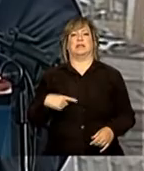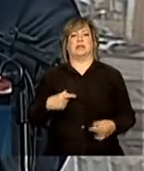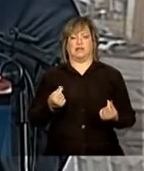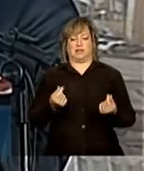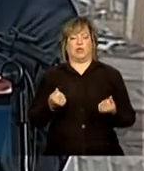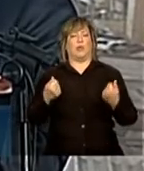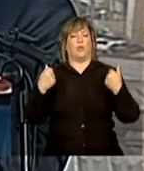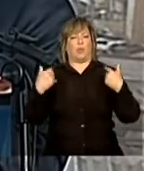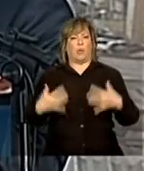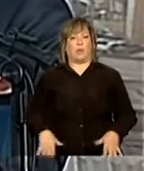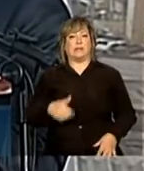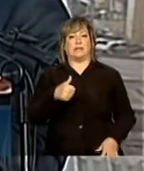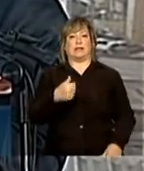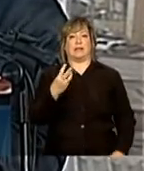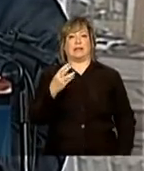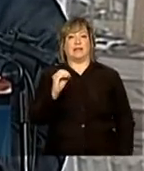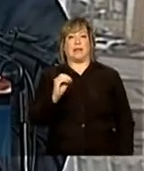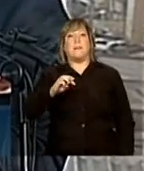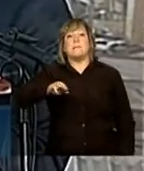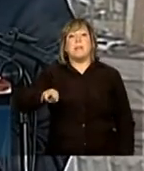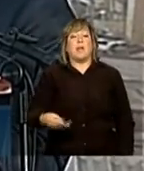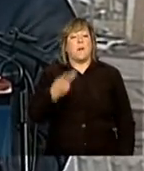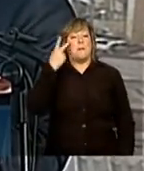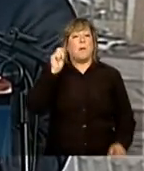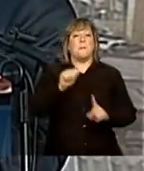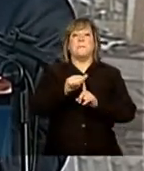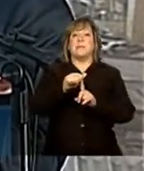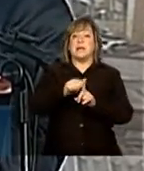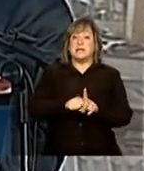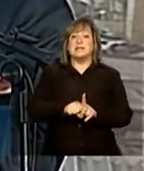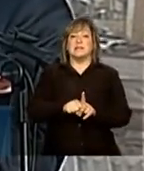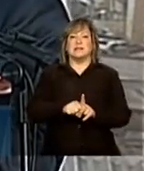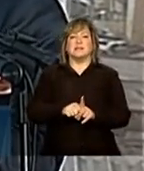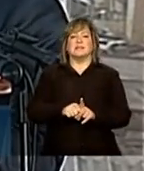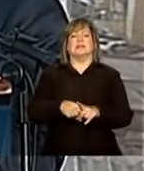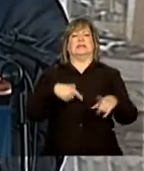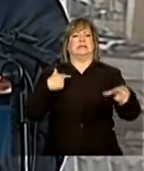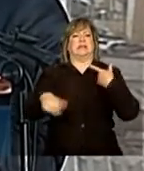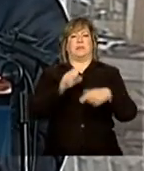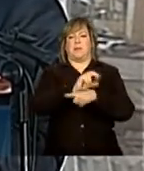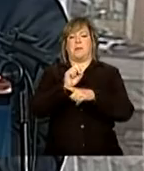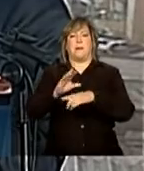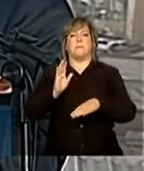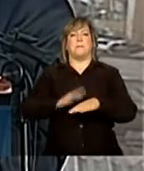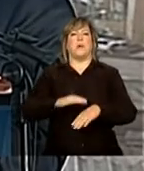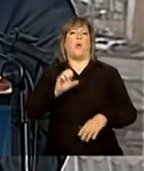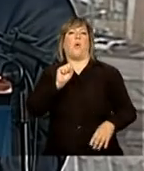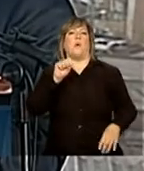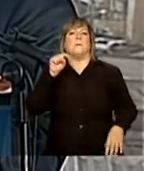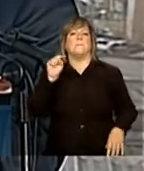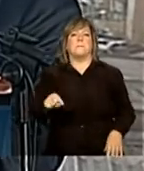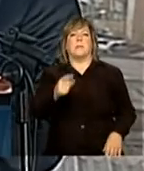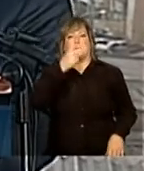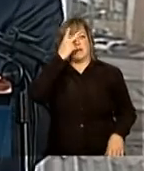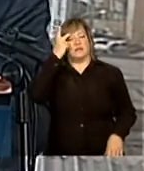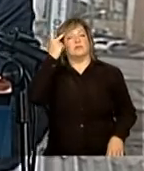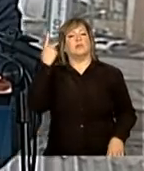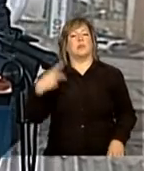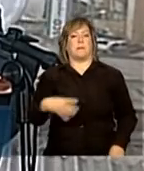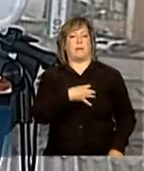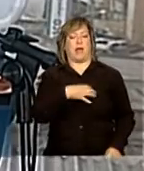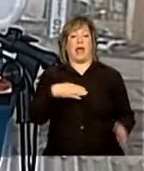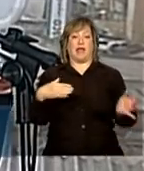gastando 130 milhões por mês, presidenta. Está empregando mais de 8 mil baianos para que até o final